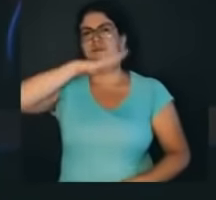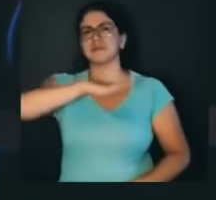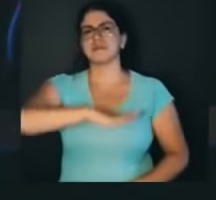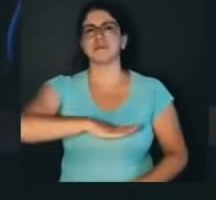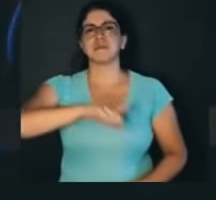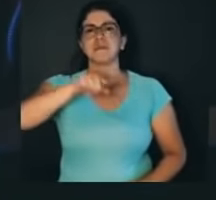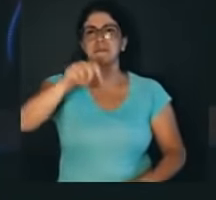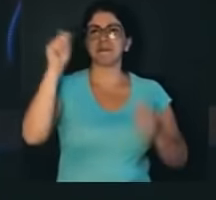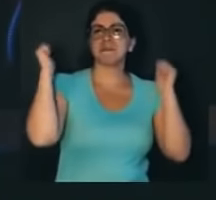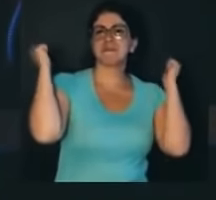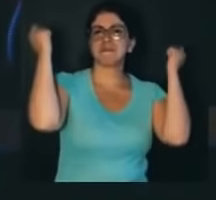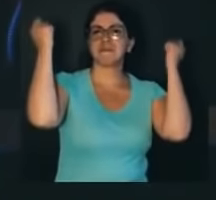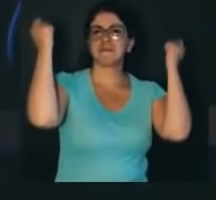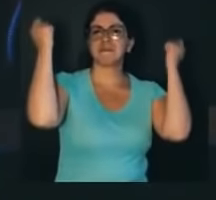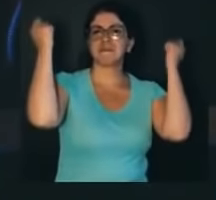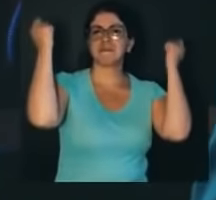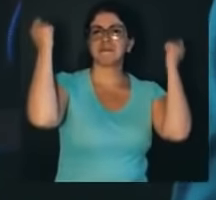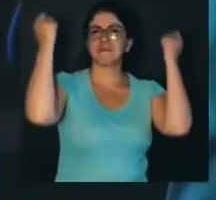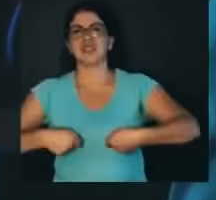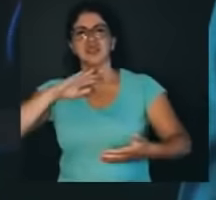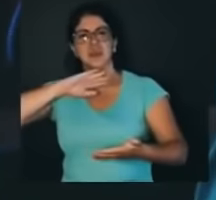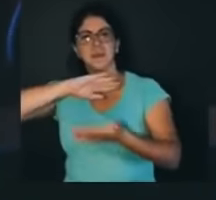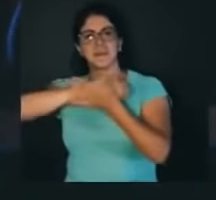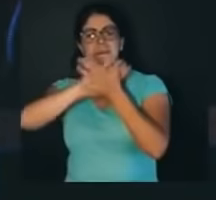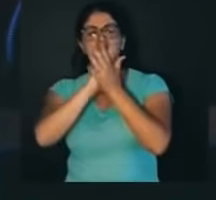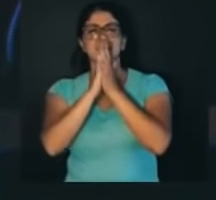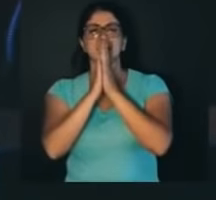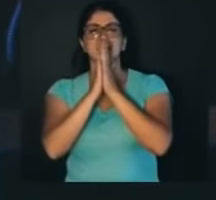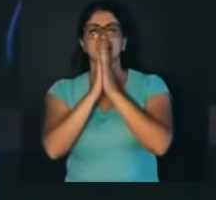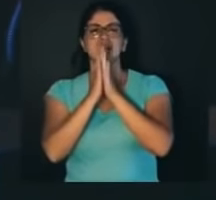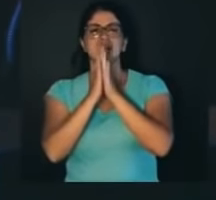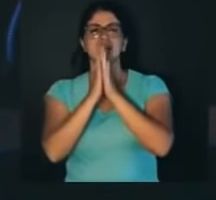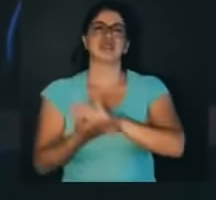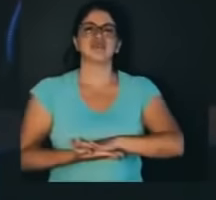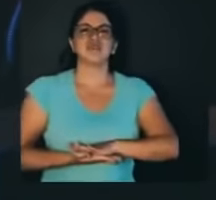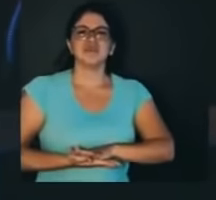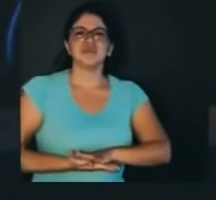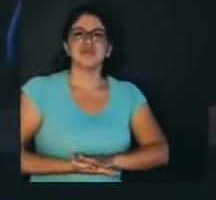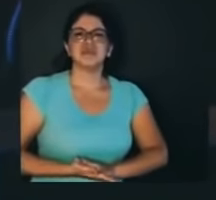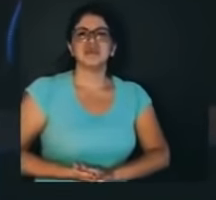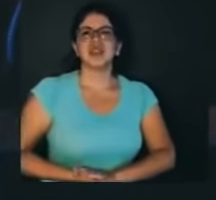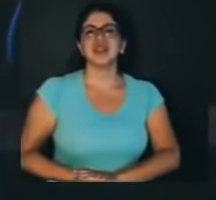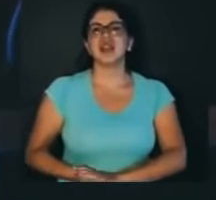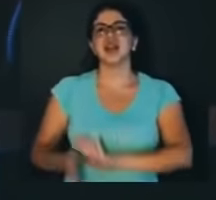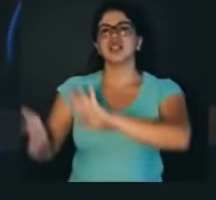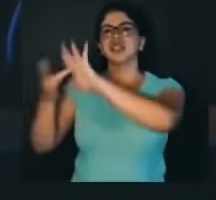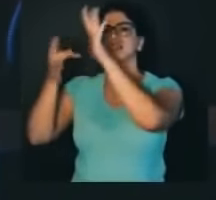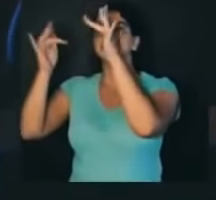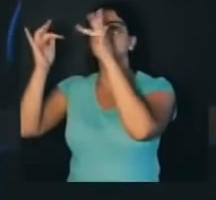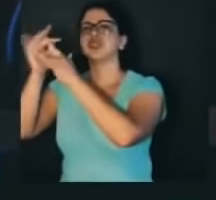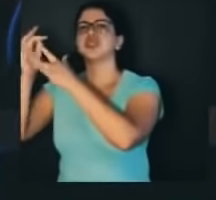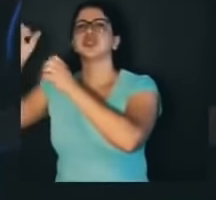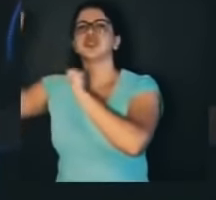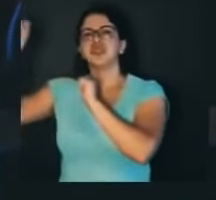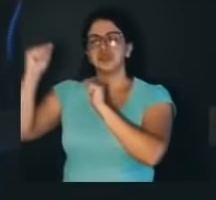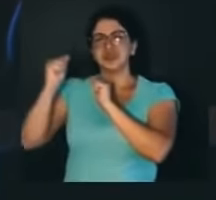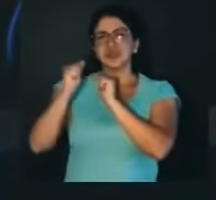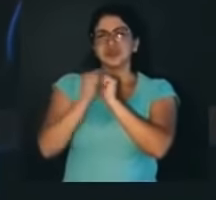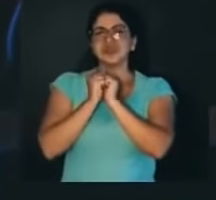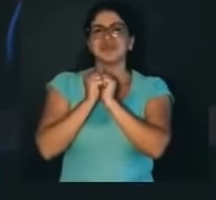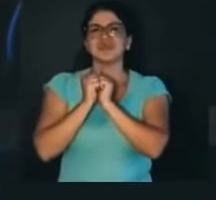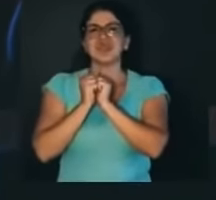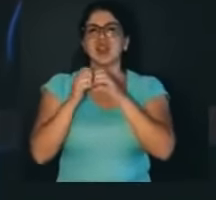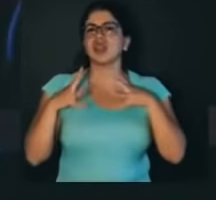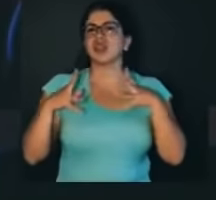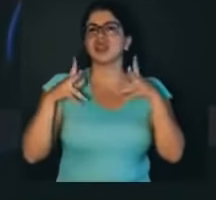vida. Em Cristo Jesus é possível que você anule tudo que teu esposo, teu